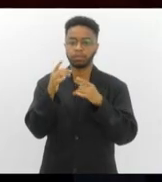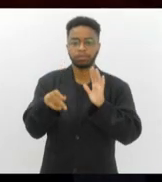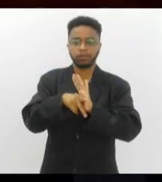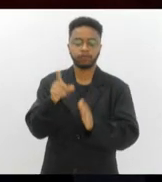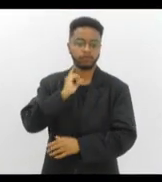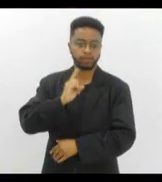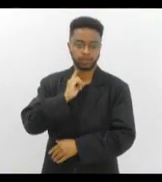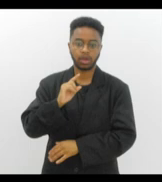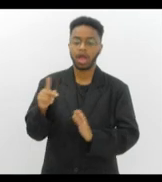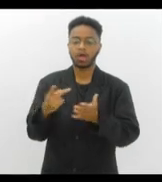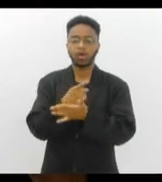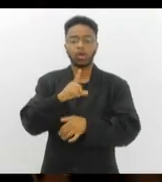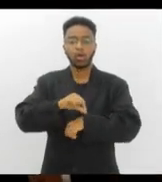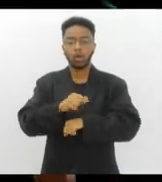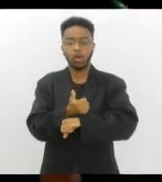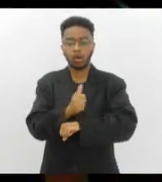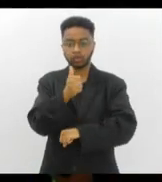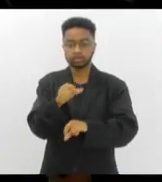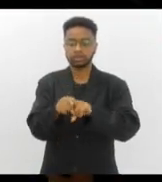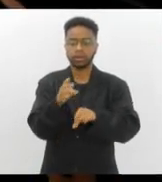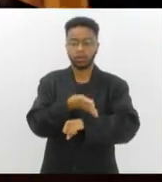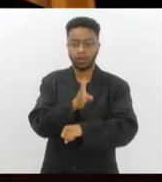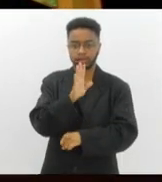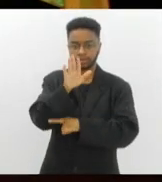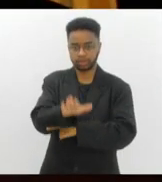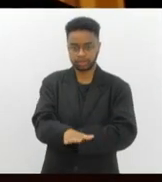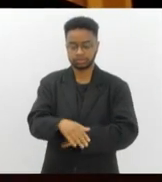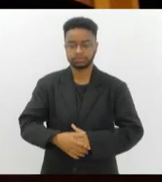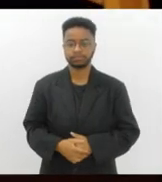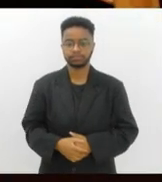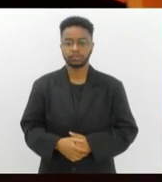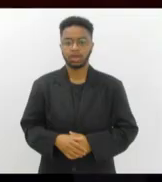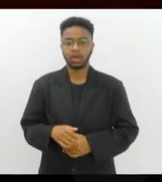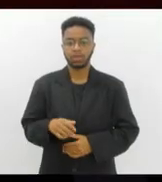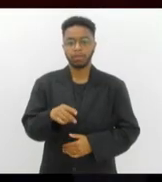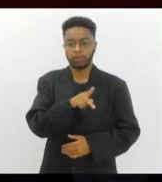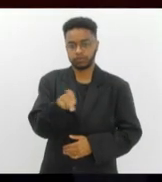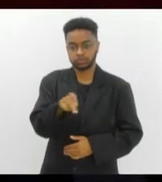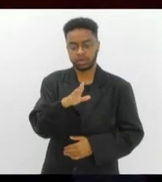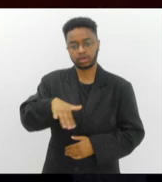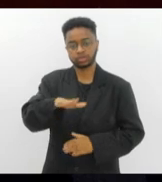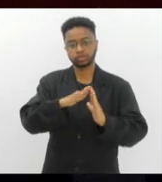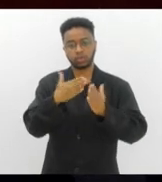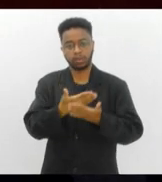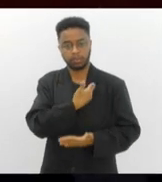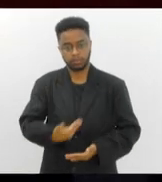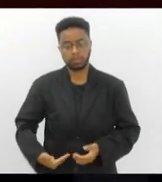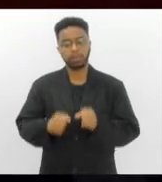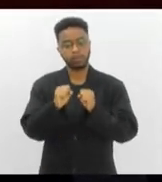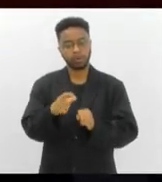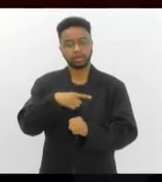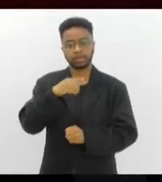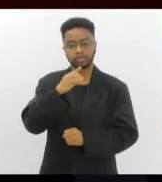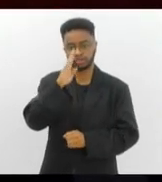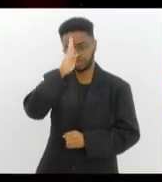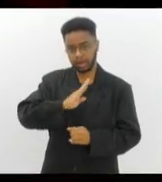As sessões acontecem às 11 da manhã e às 4 da tarde. Professores da rede pública podem solicitar ingressos gratuitos para seus alunos